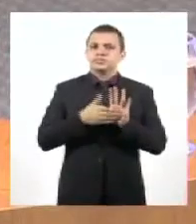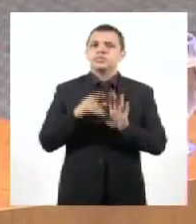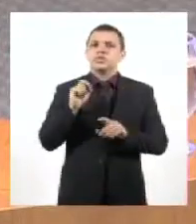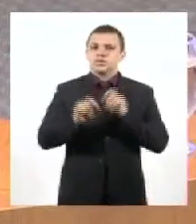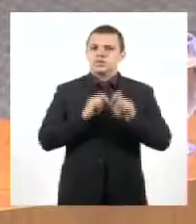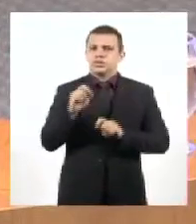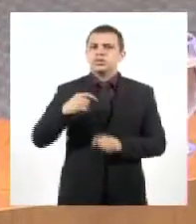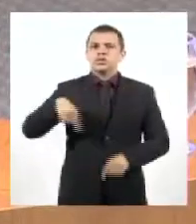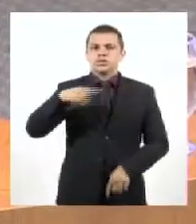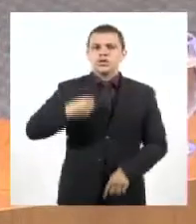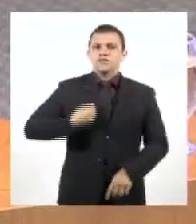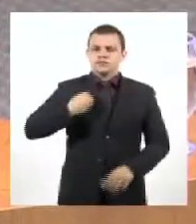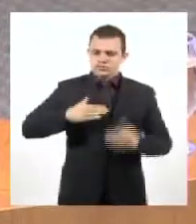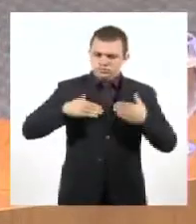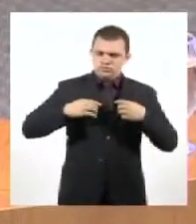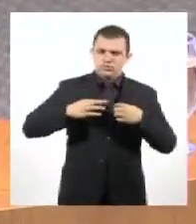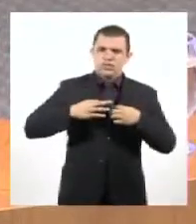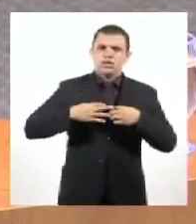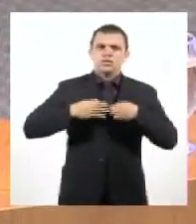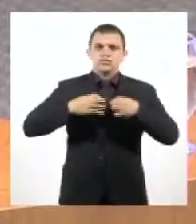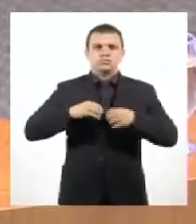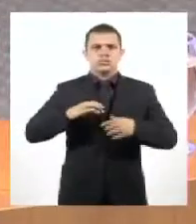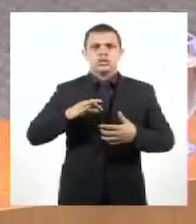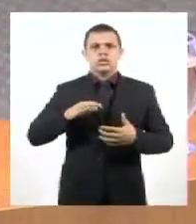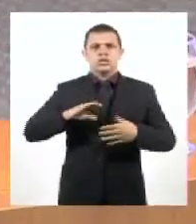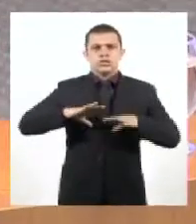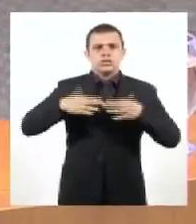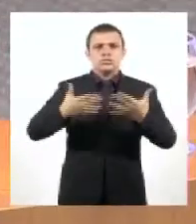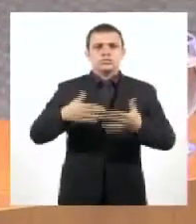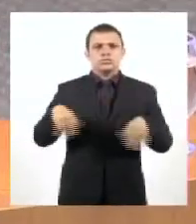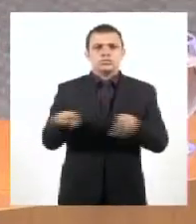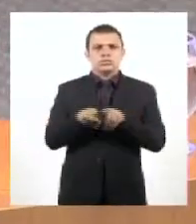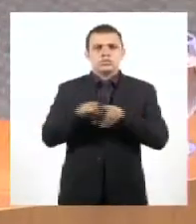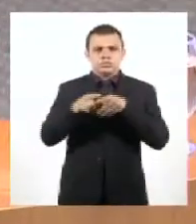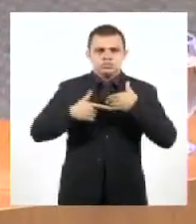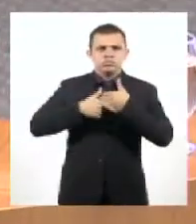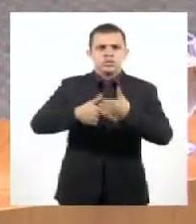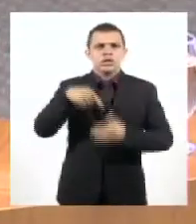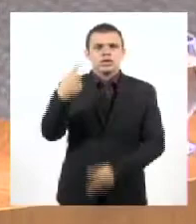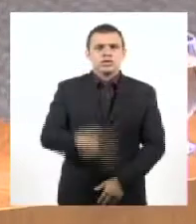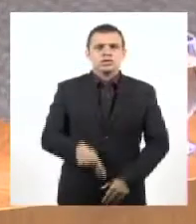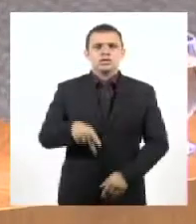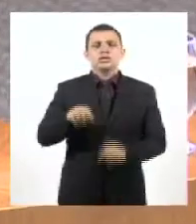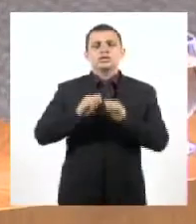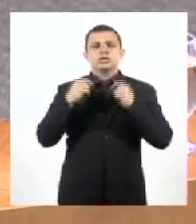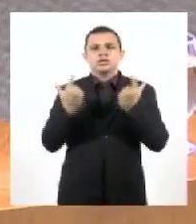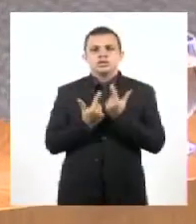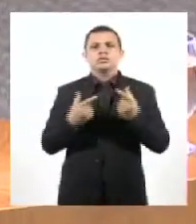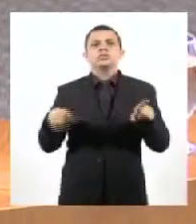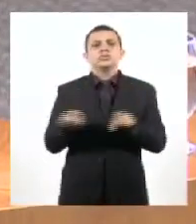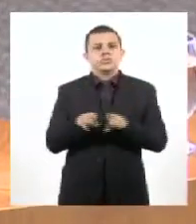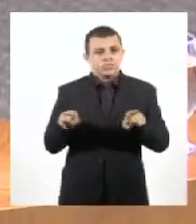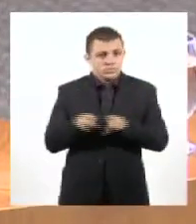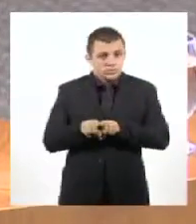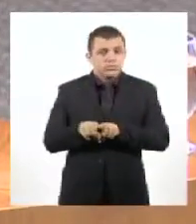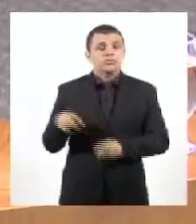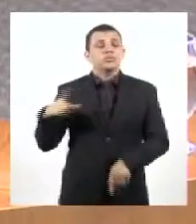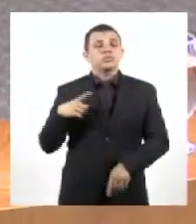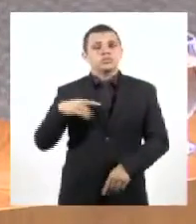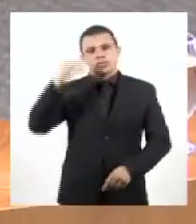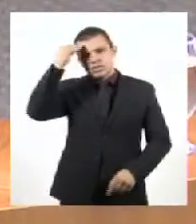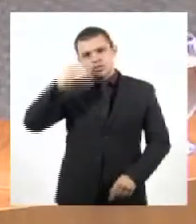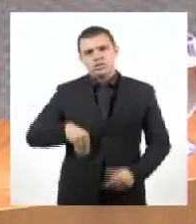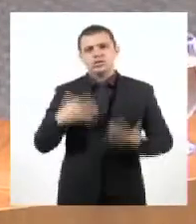nossas vidas e nessa determinação também trouxemos para o Parlamento Estadual. E nós não vamos descansar enquanto nós